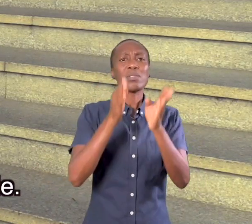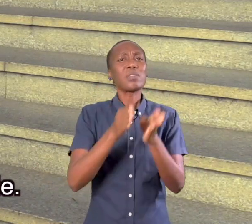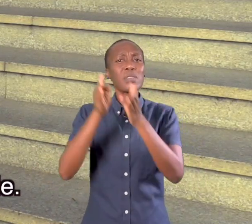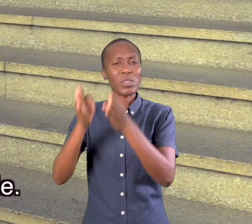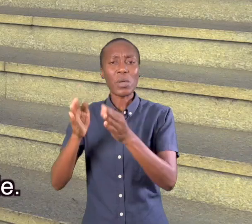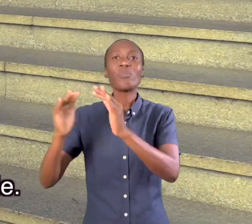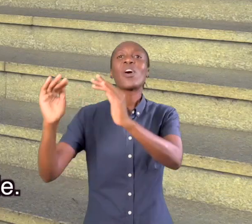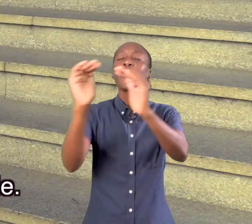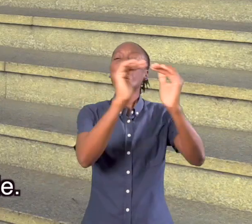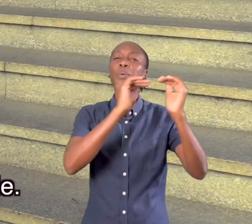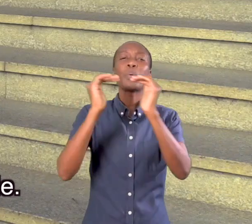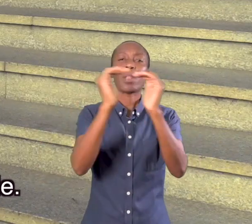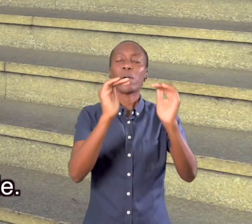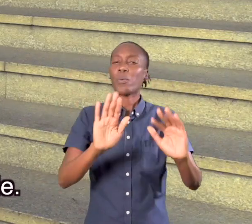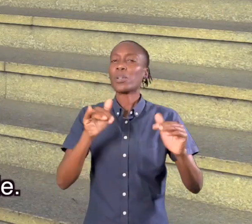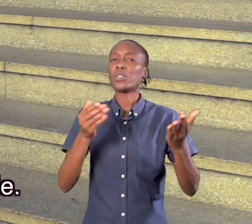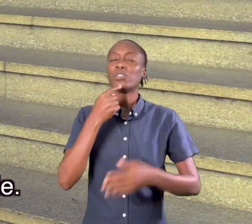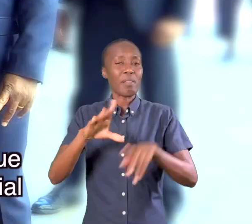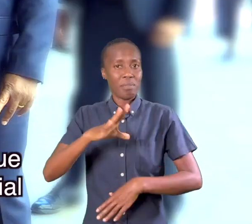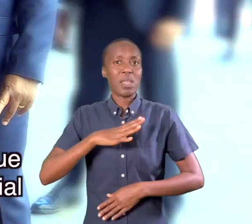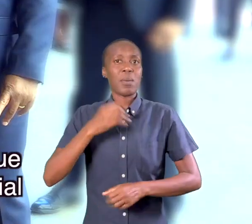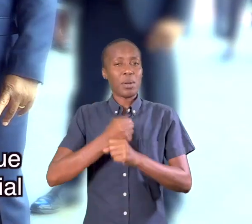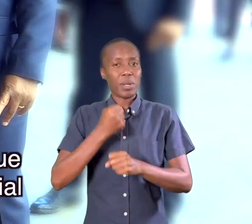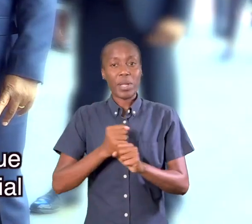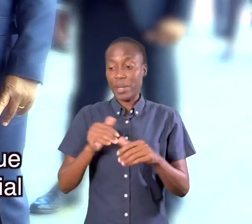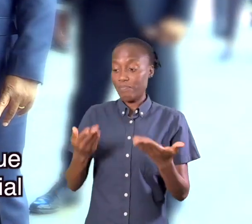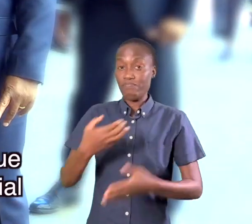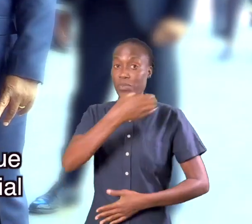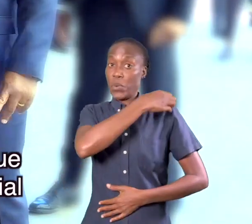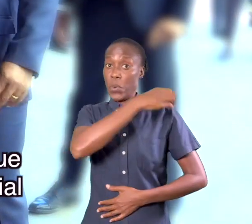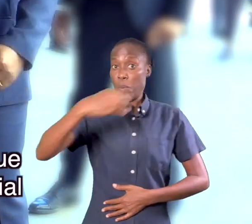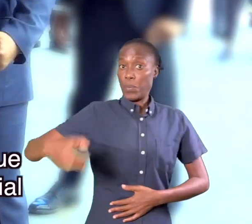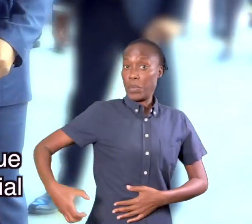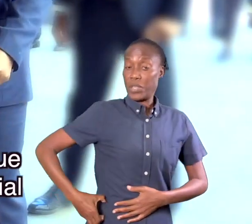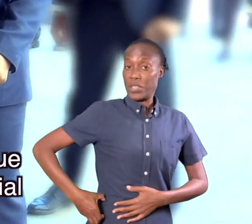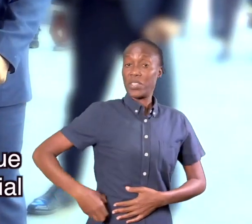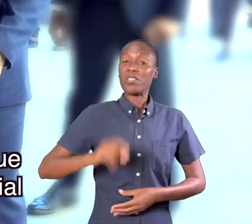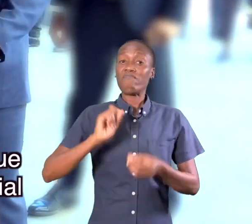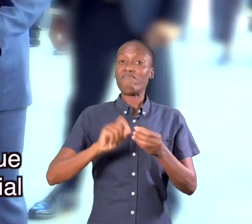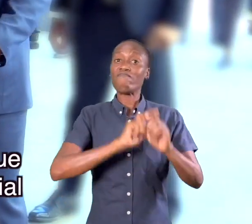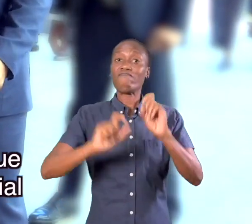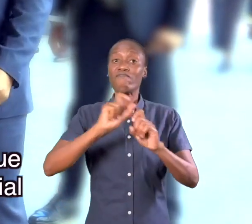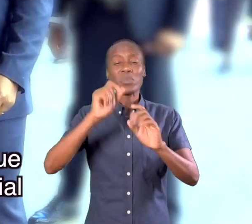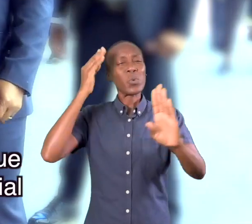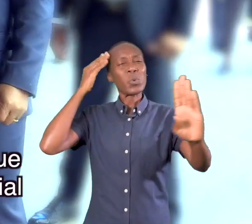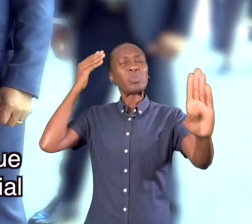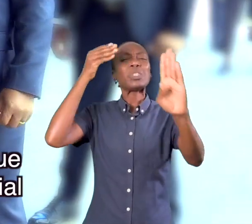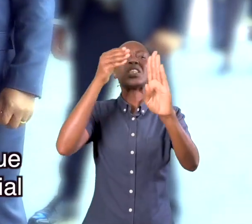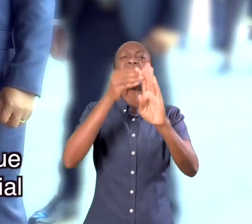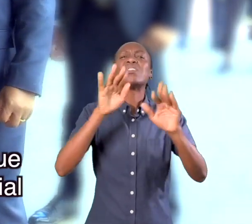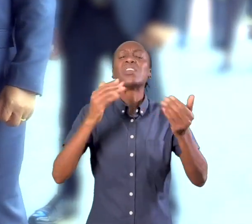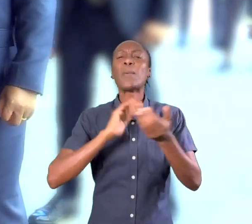no âmbito já de igualdade. O presidente da República reforçou que o principal objetivo da